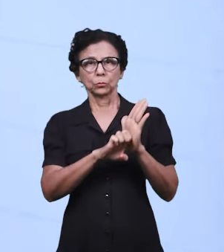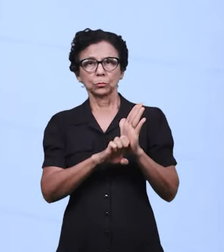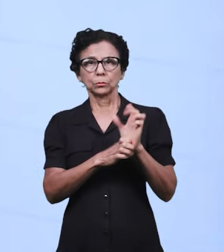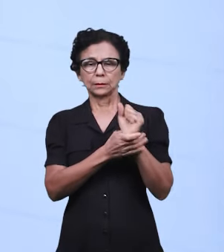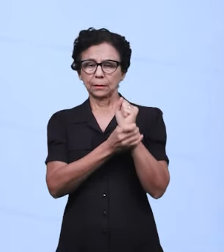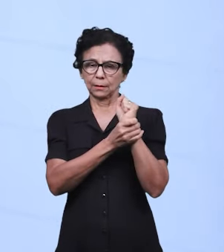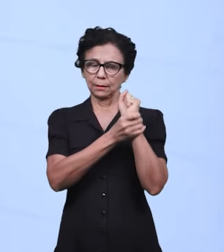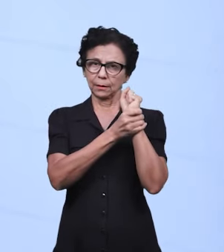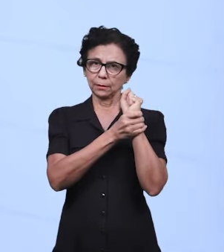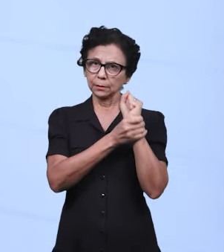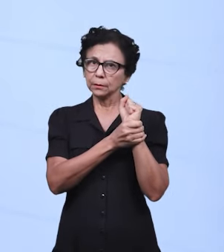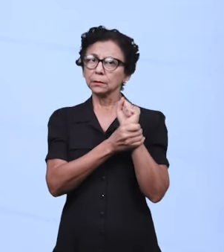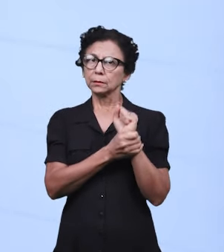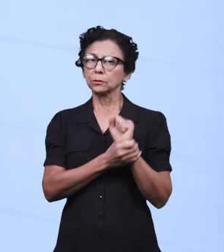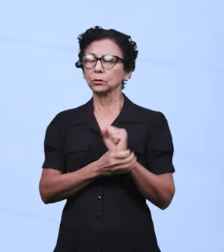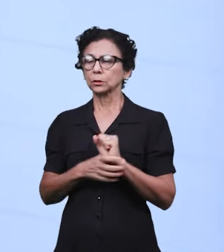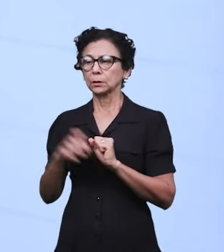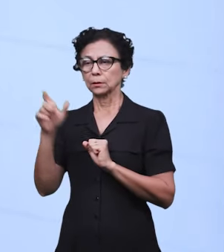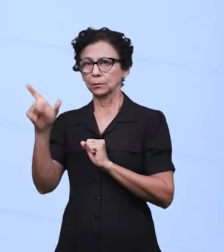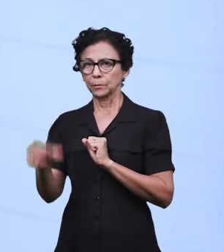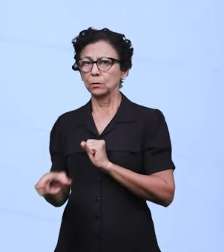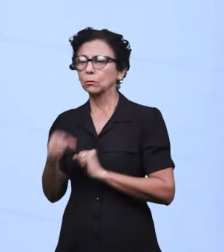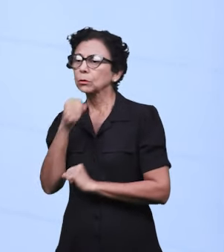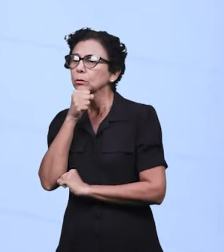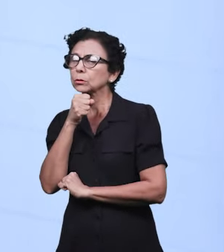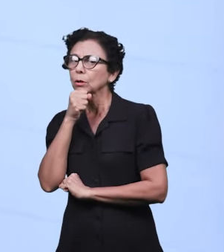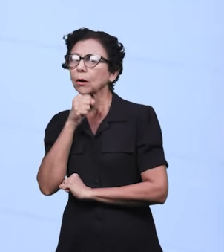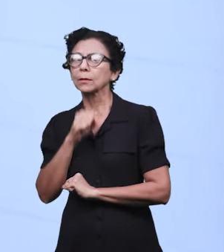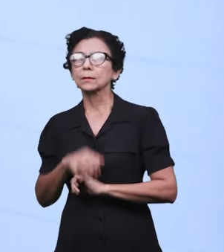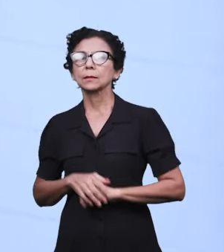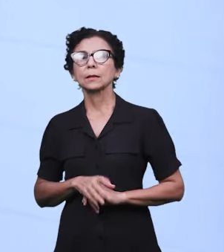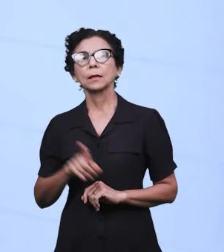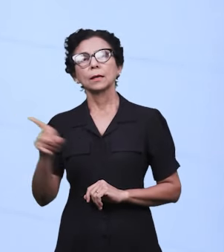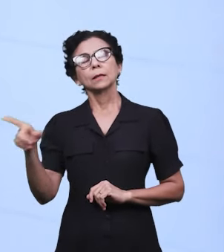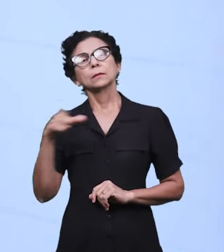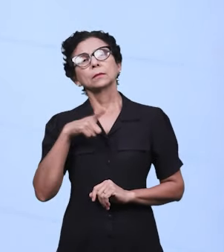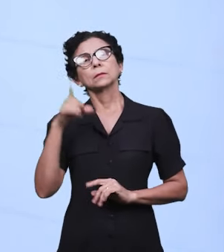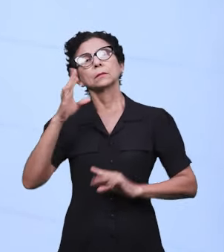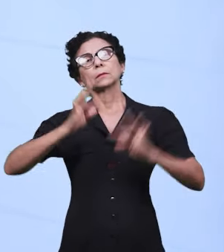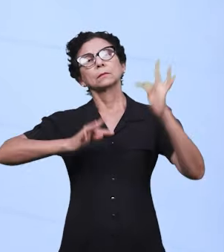ao idoso, a pessoa idosa, que ele tenha